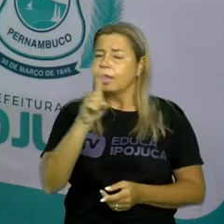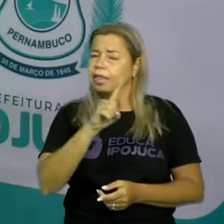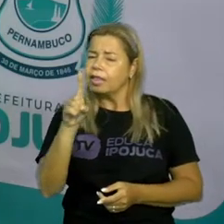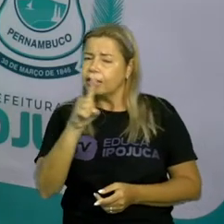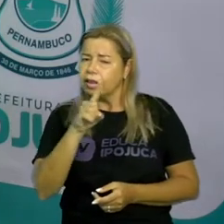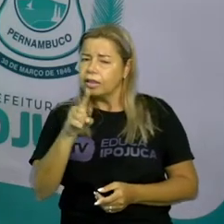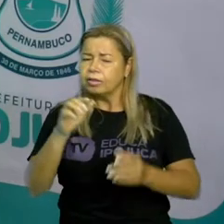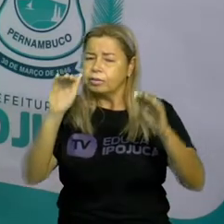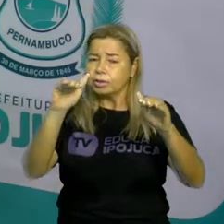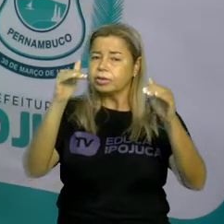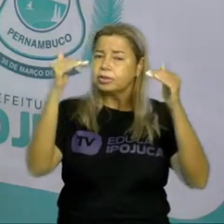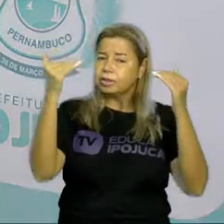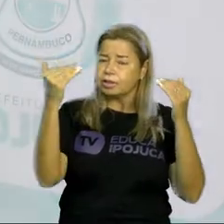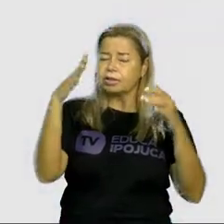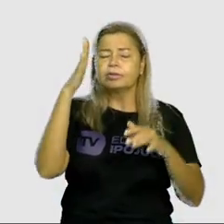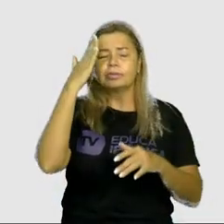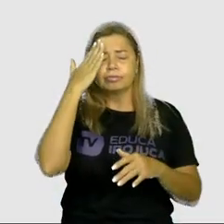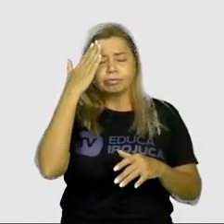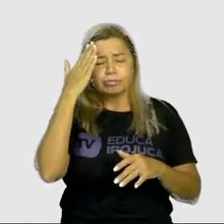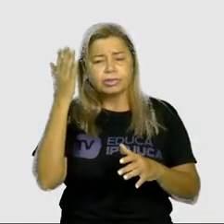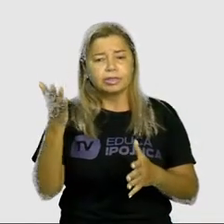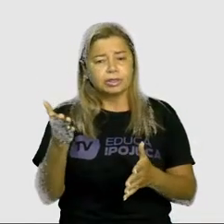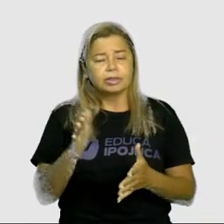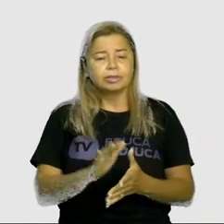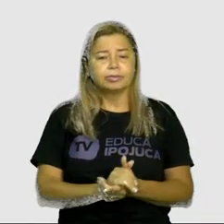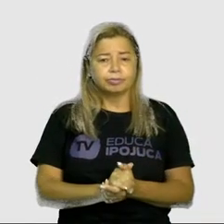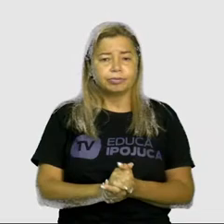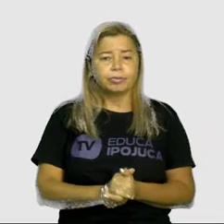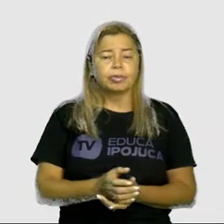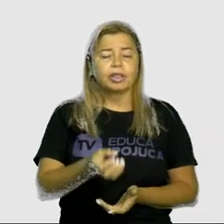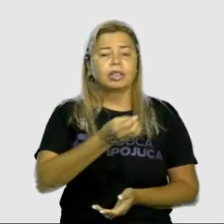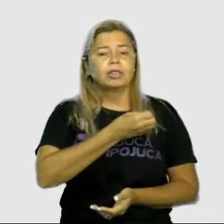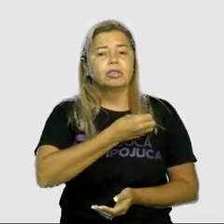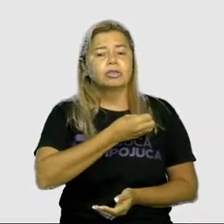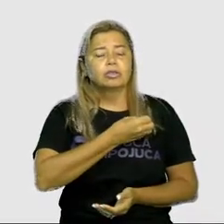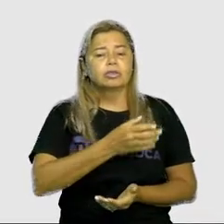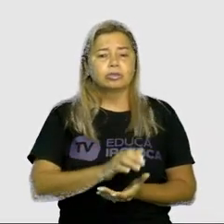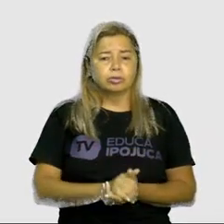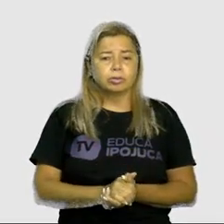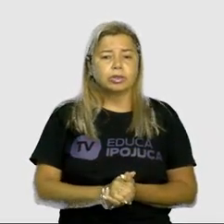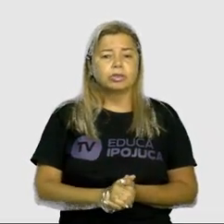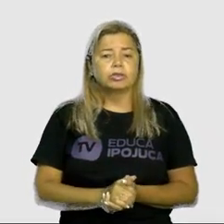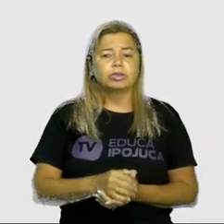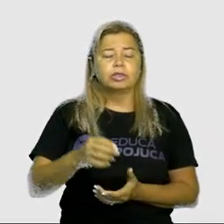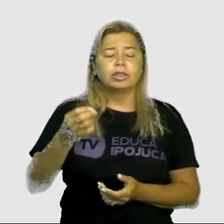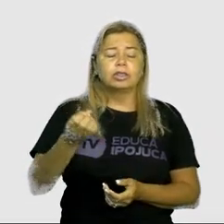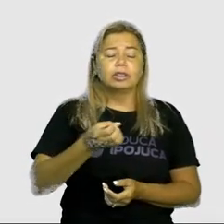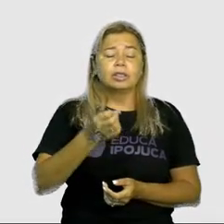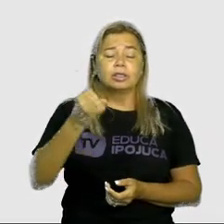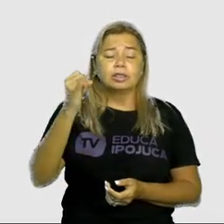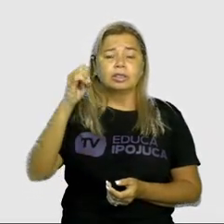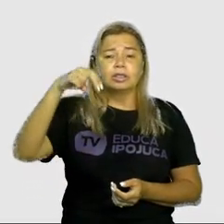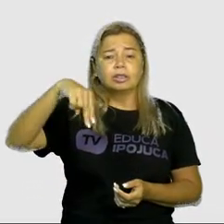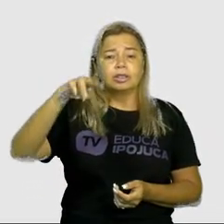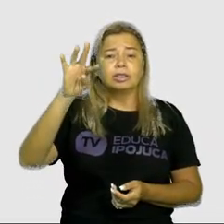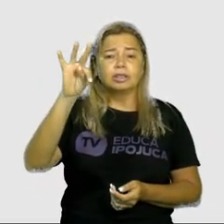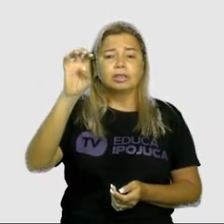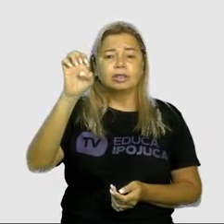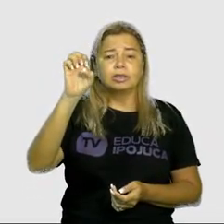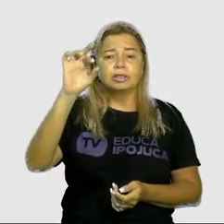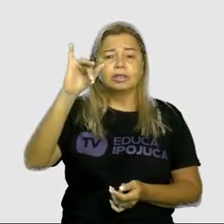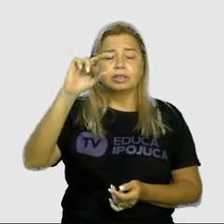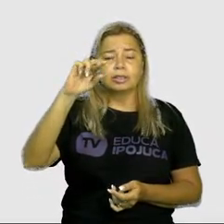ver só aqui a gente tem uns números reais os números naturais a gente tem os números inteiros números